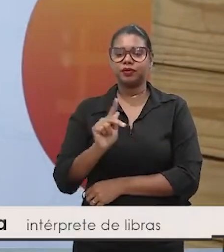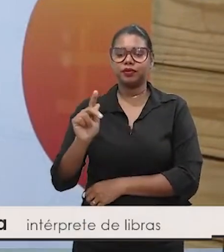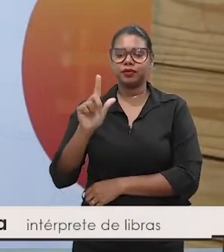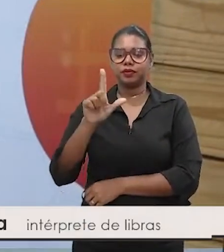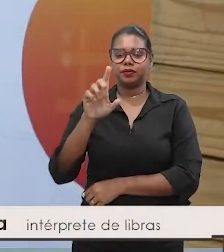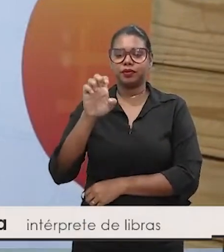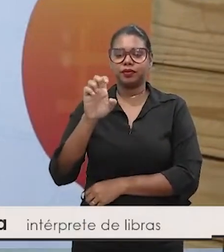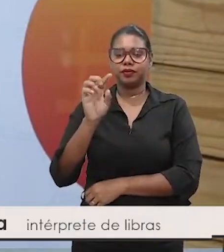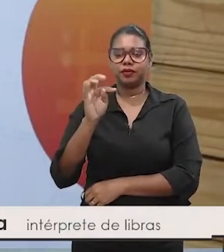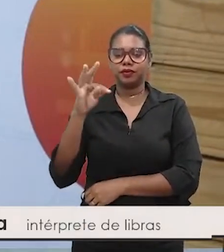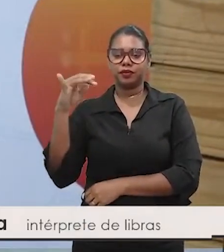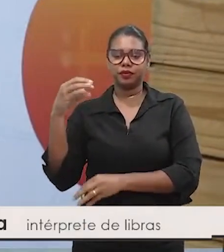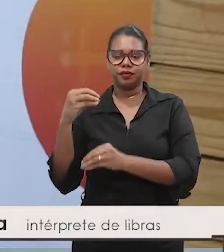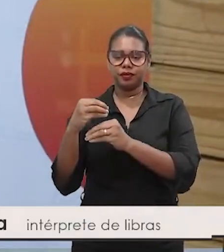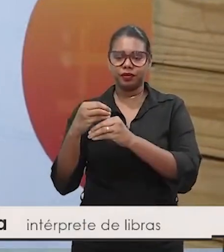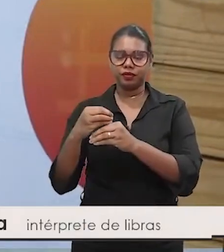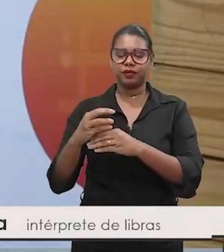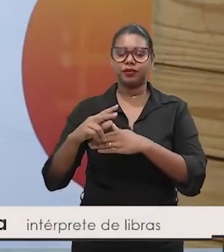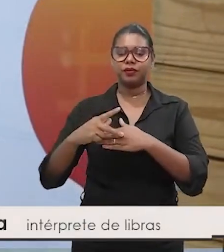seguida, vocês terão